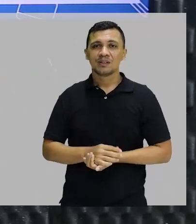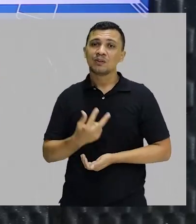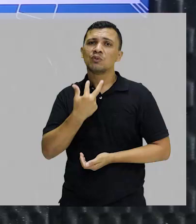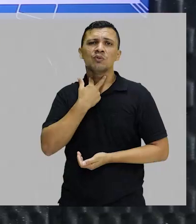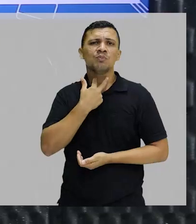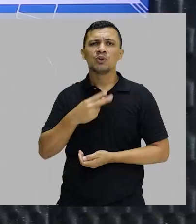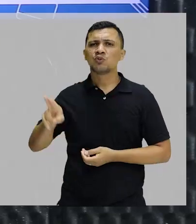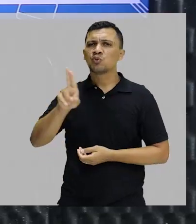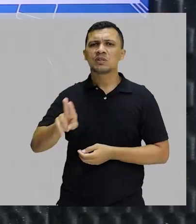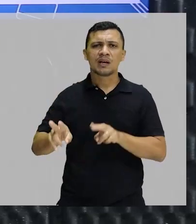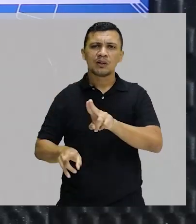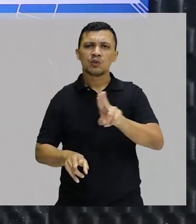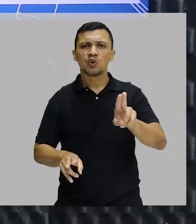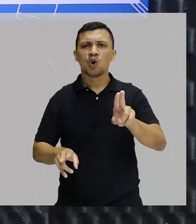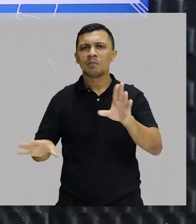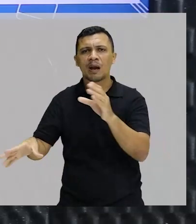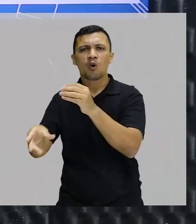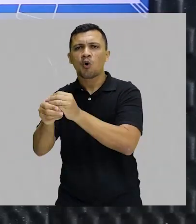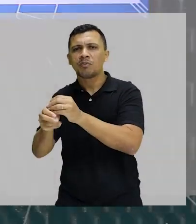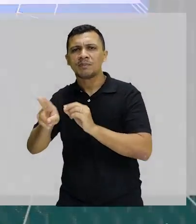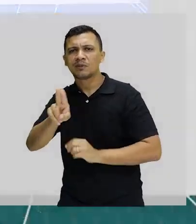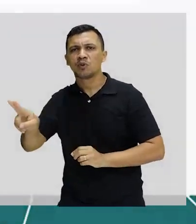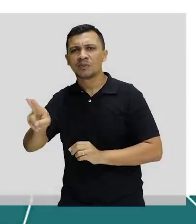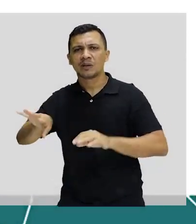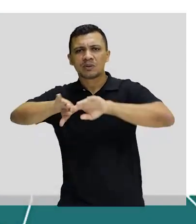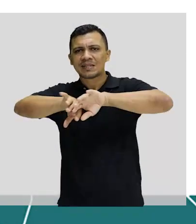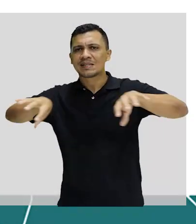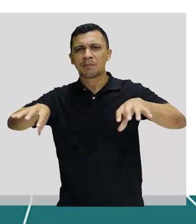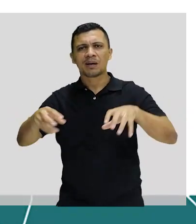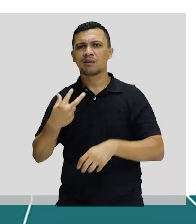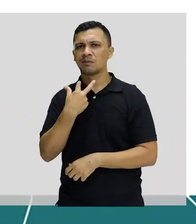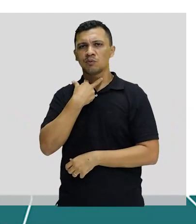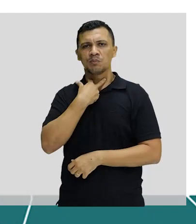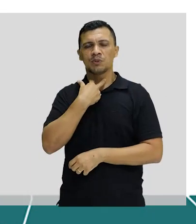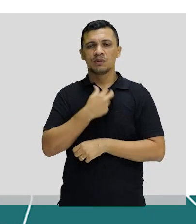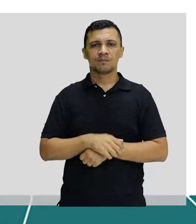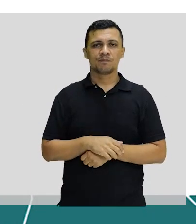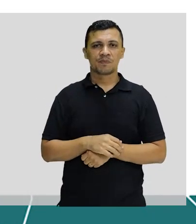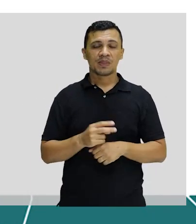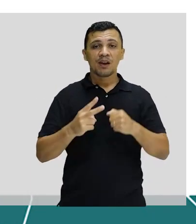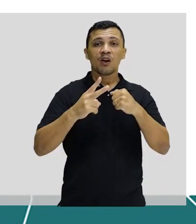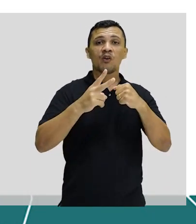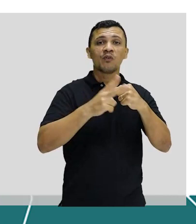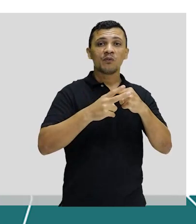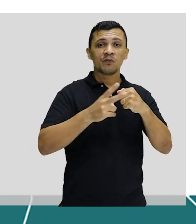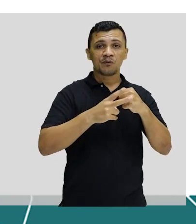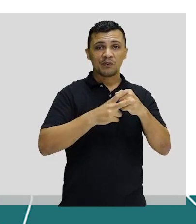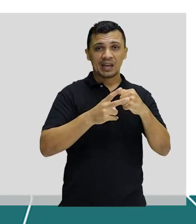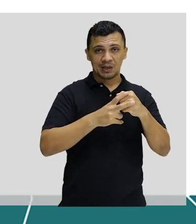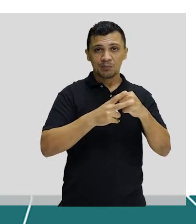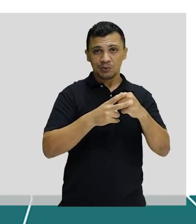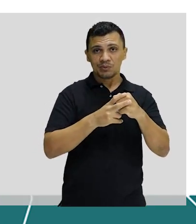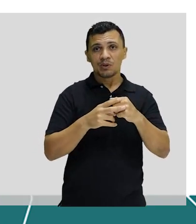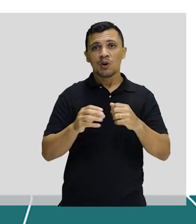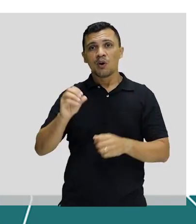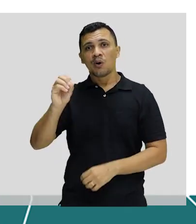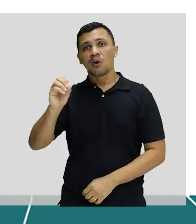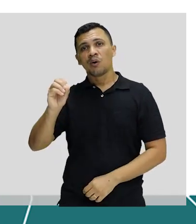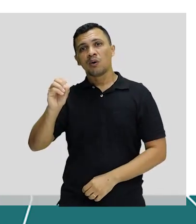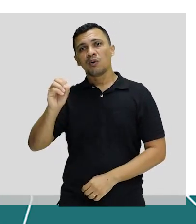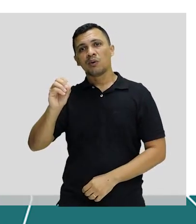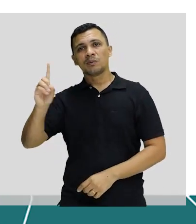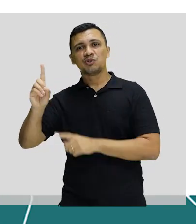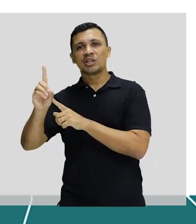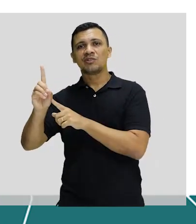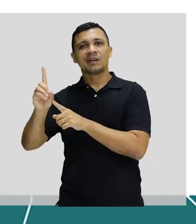nome e o complemento nominal. Para separar o verbo do objeto direto, nós também não utilizamos vírgula